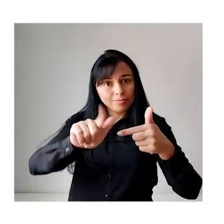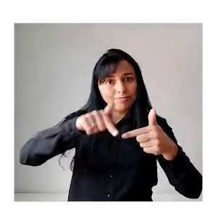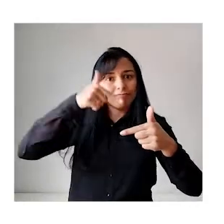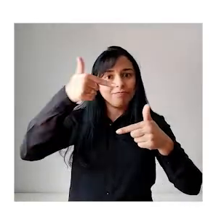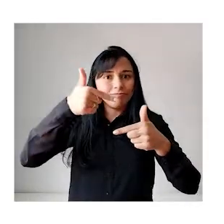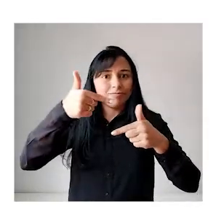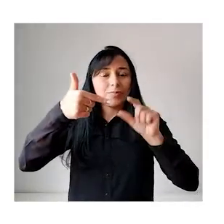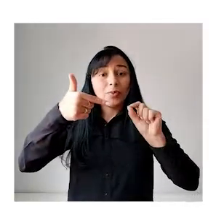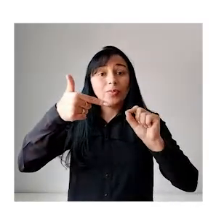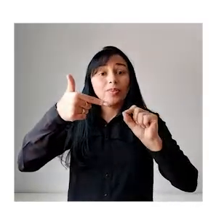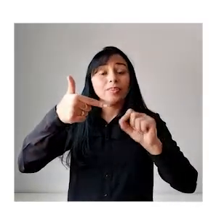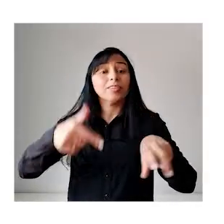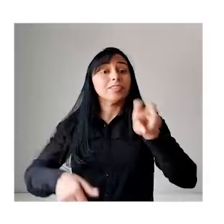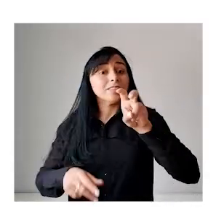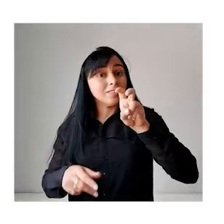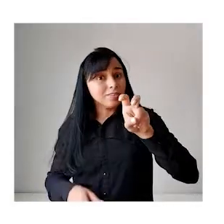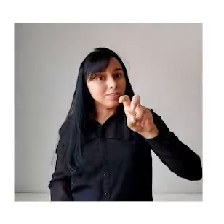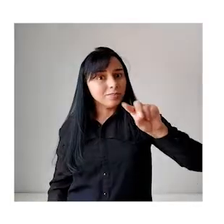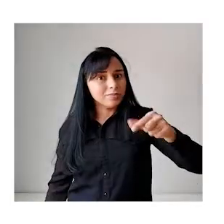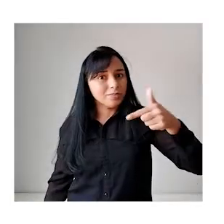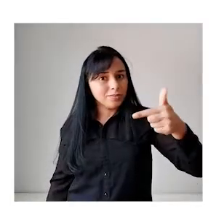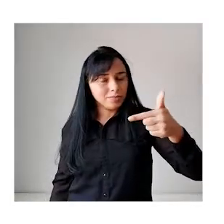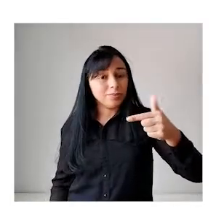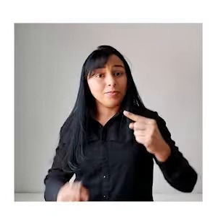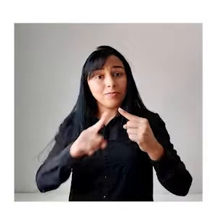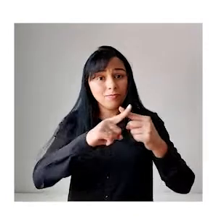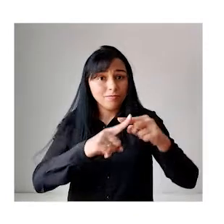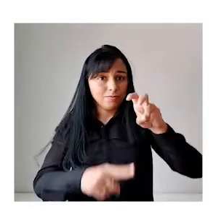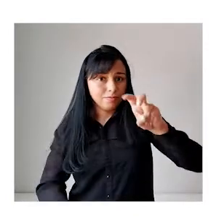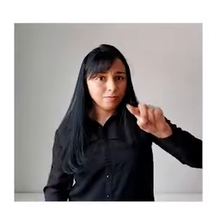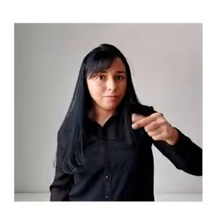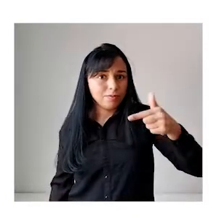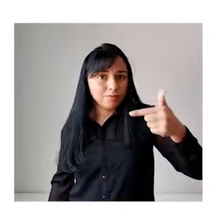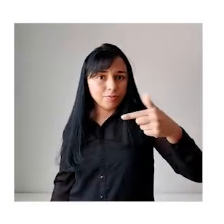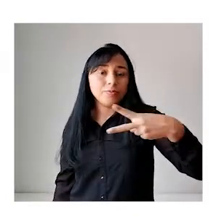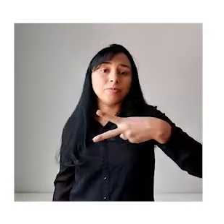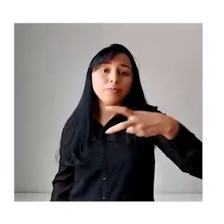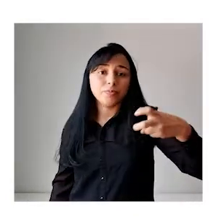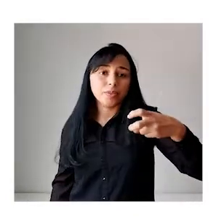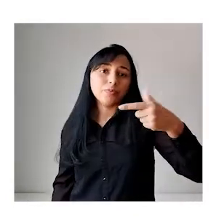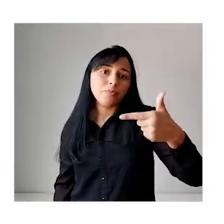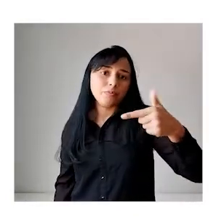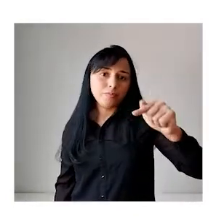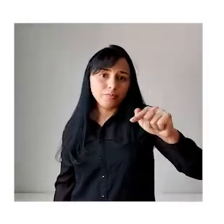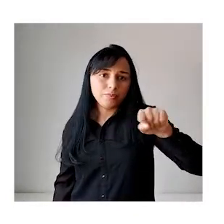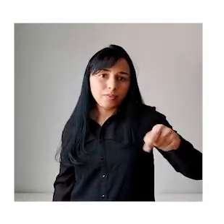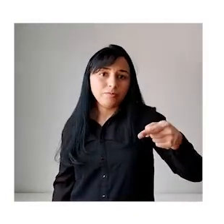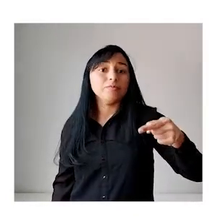5,2 ao quadrado é igual a 5,2 vezes 5,2, que é igual a